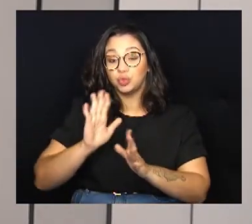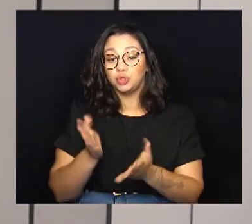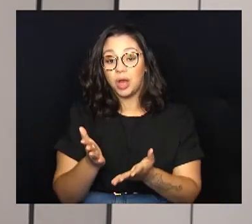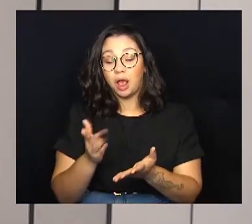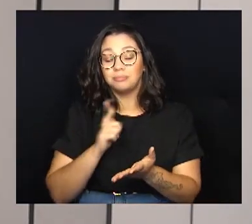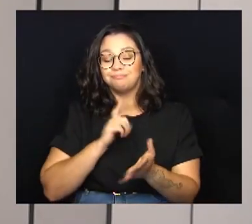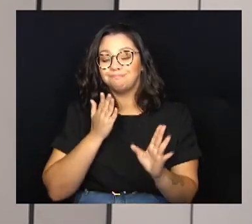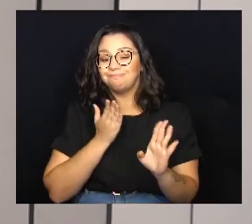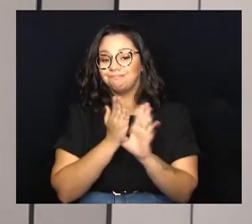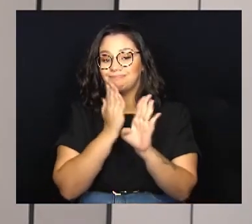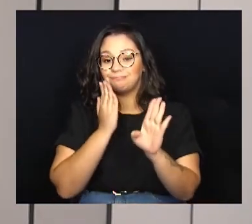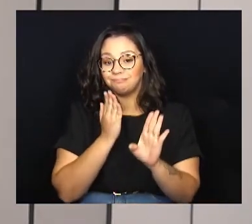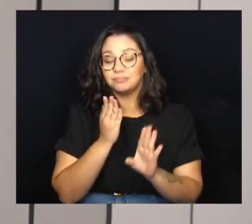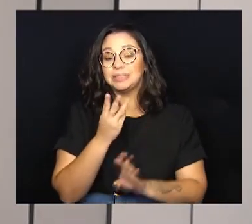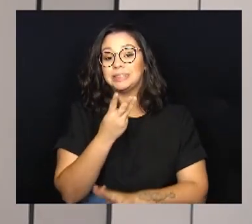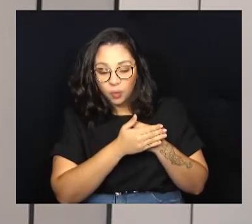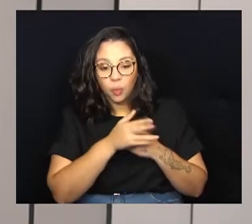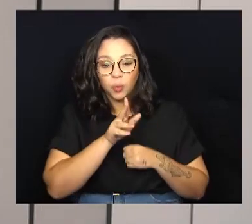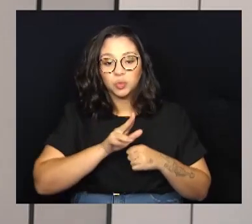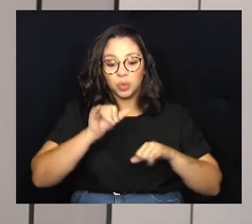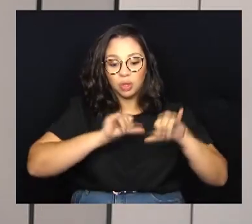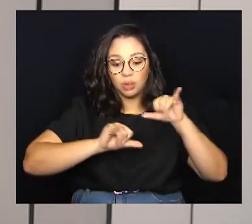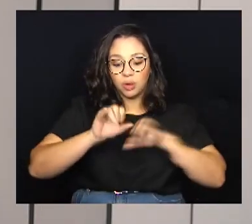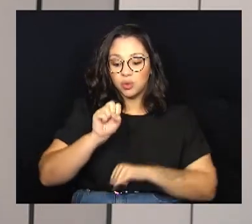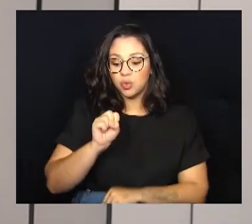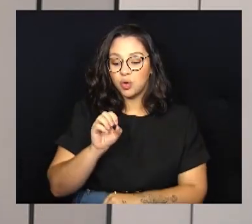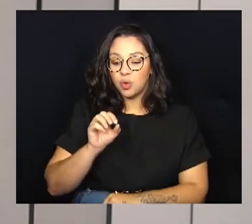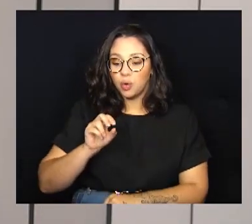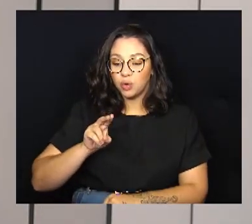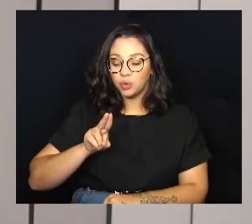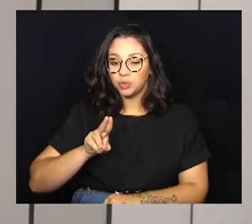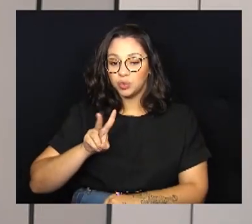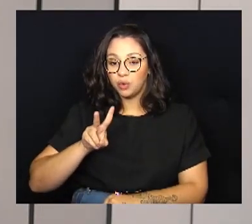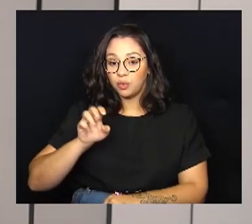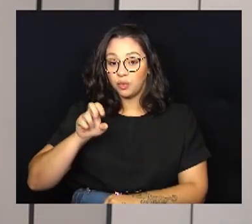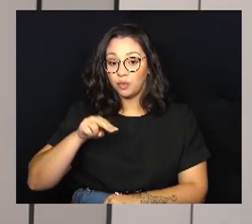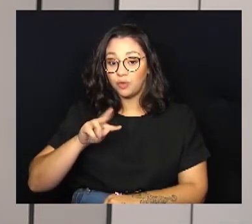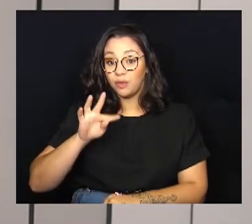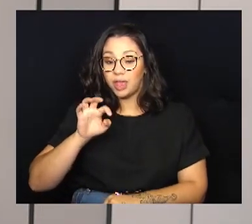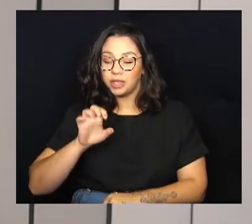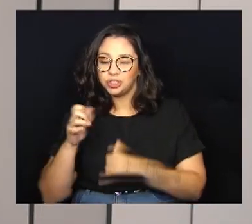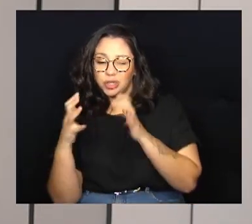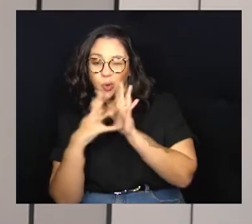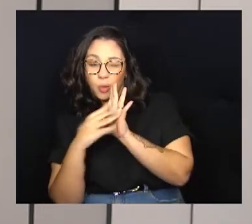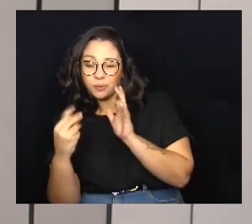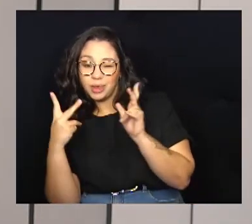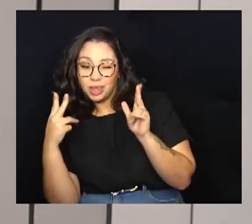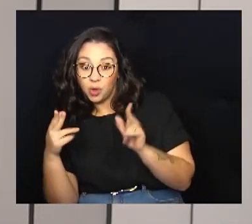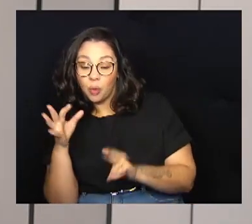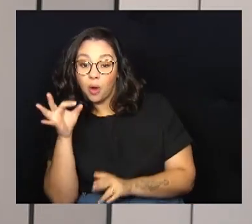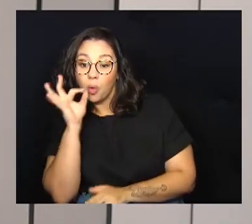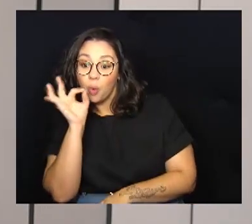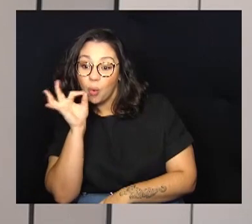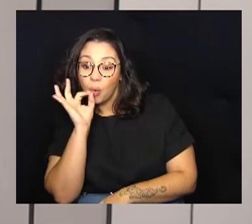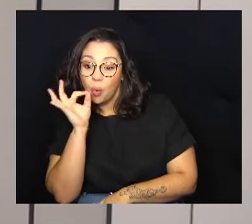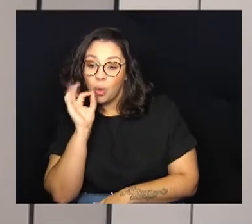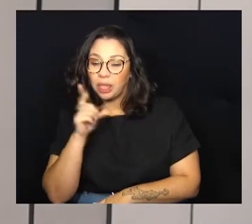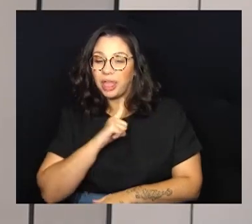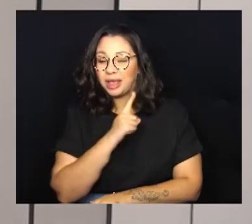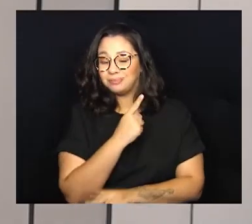grande preocupação nacional com o aumento das apreensões pela polícia e do número de usuários